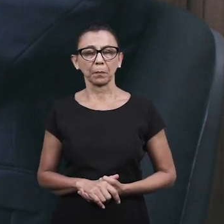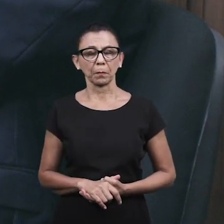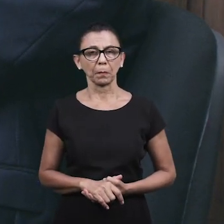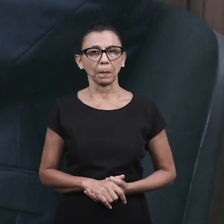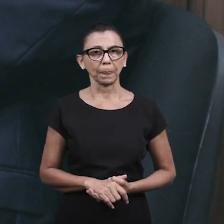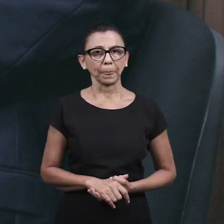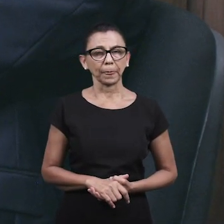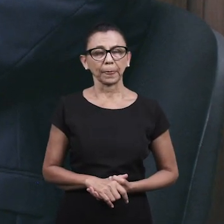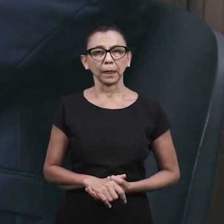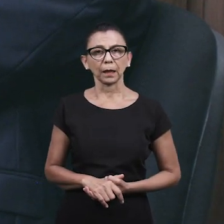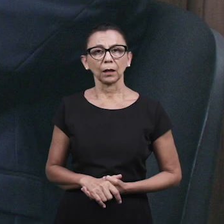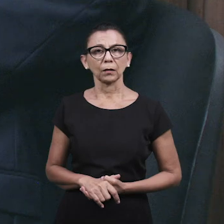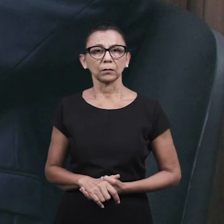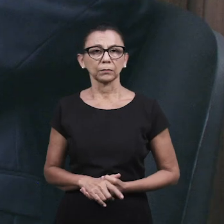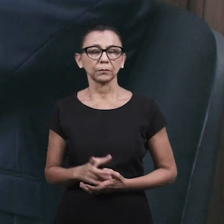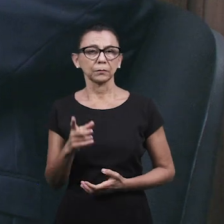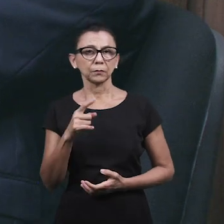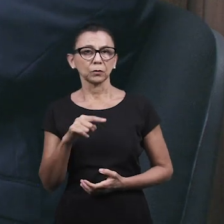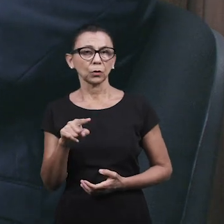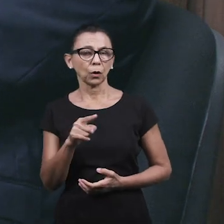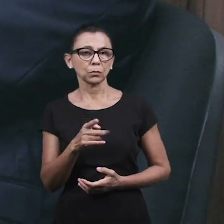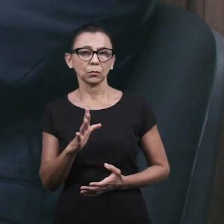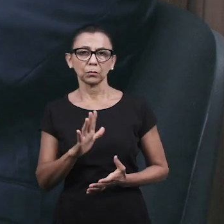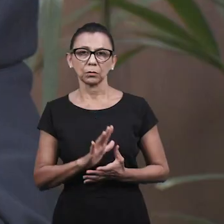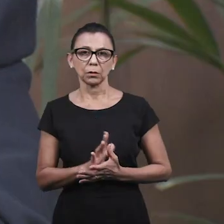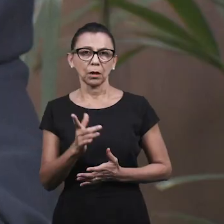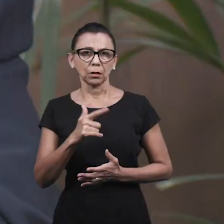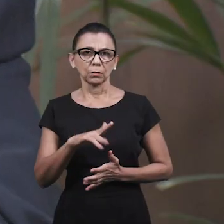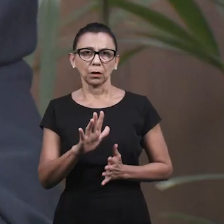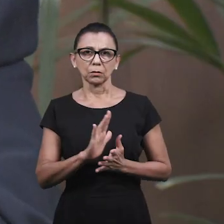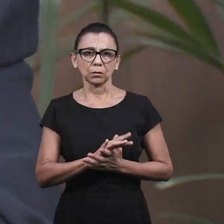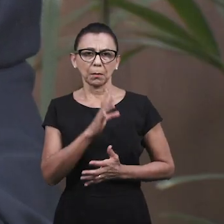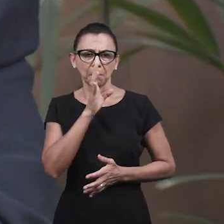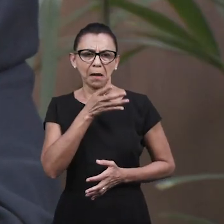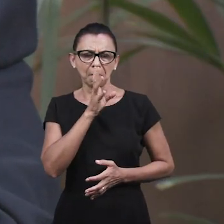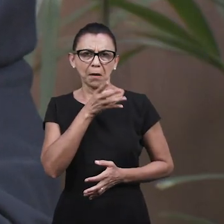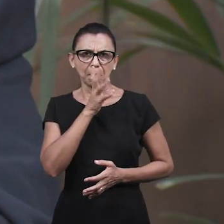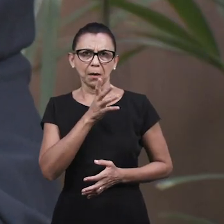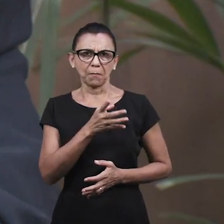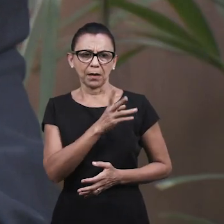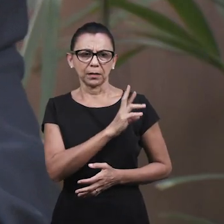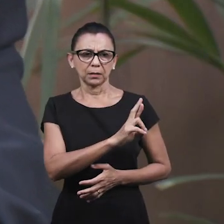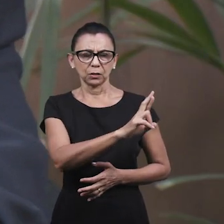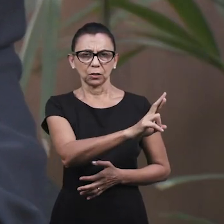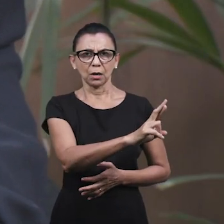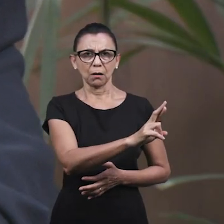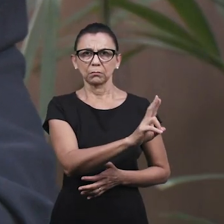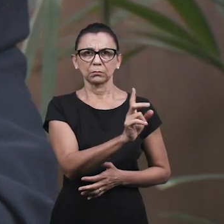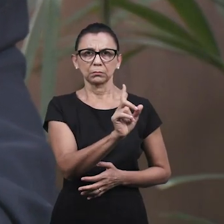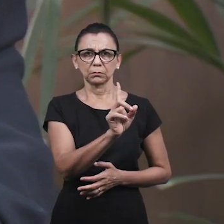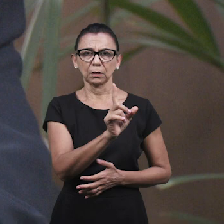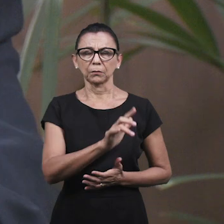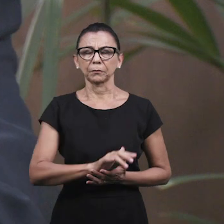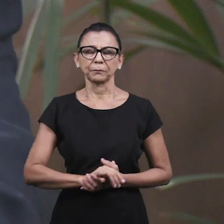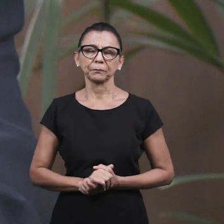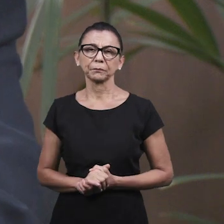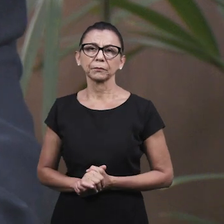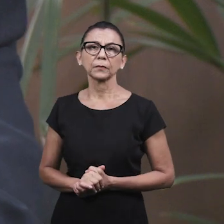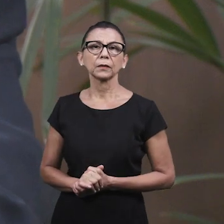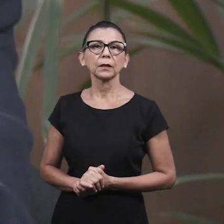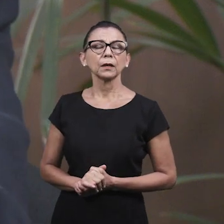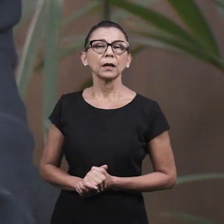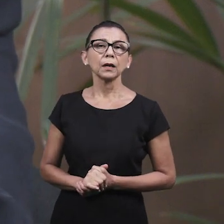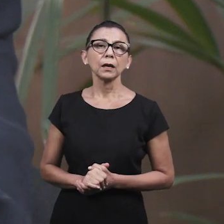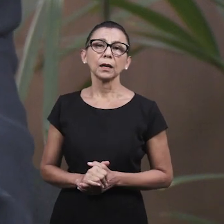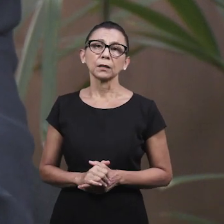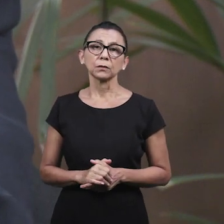aqui, nós não estamos, como você bem disse, não estamos querendo atingir A, B, C, religião A, B, nada disso. Nós estamos trazendo o assunto